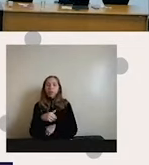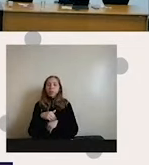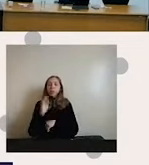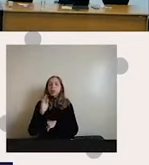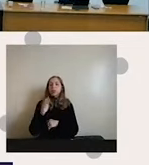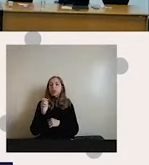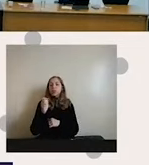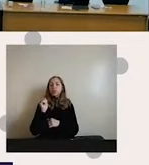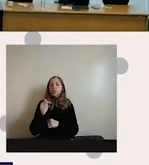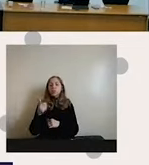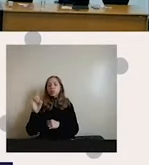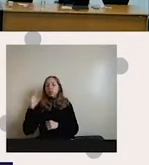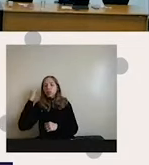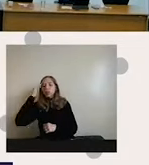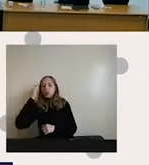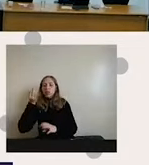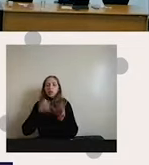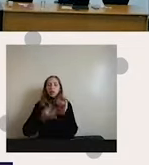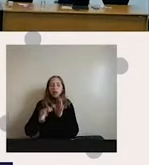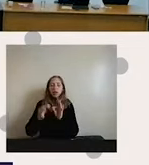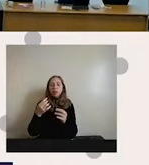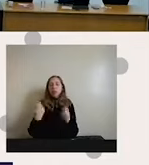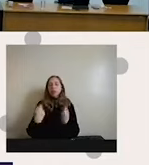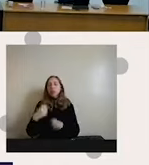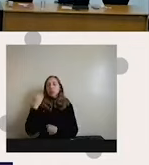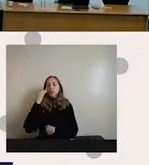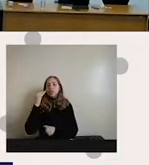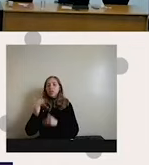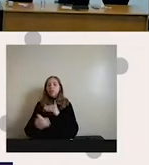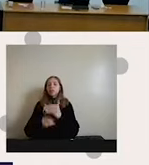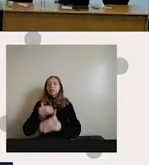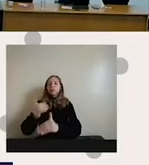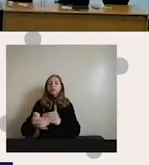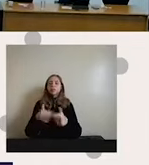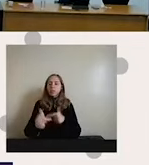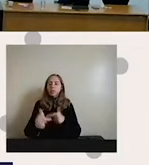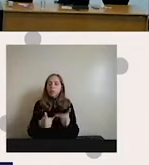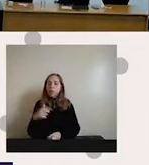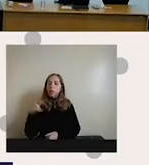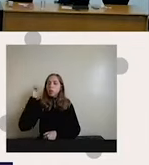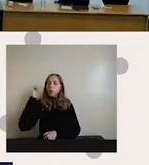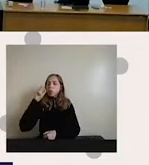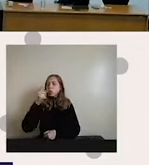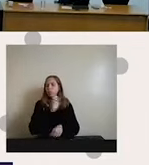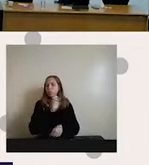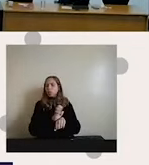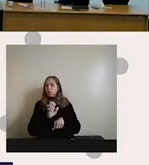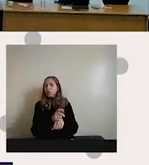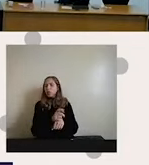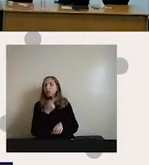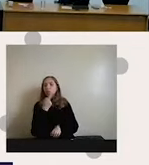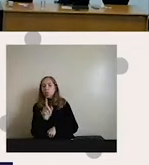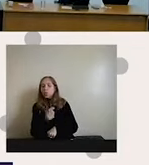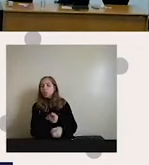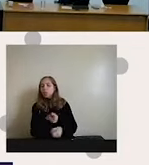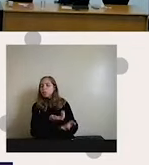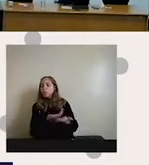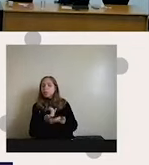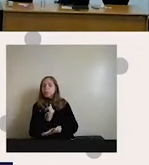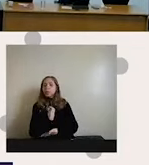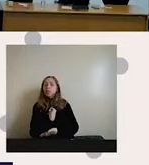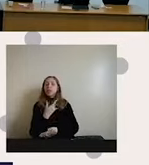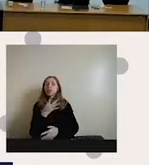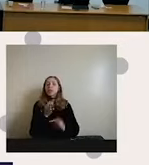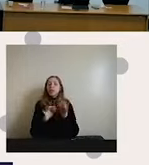é a gente entender essa categoria do processo de trabalho, né? Eu lembro de uma estagiária que me falou assim: professor, as técnicas de enfermagem lá do hospital, elas reclamam